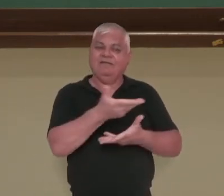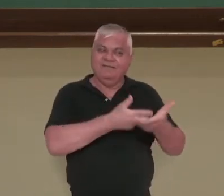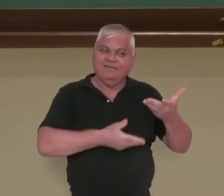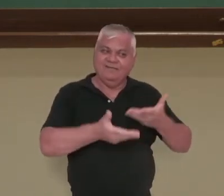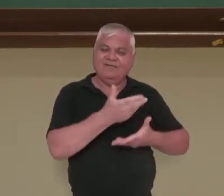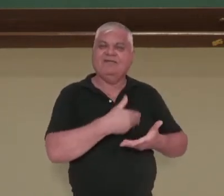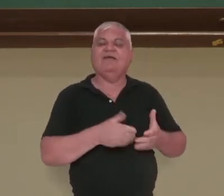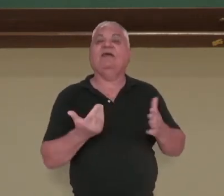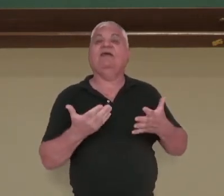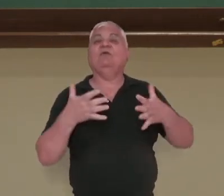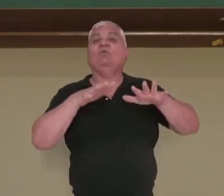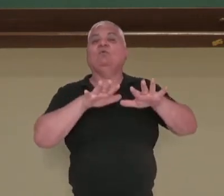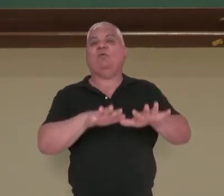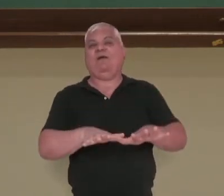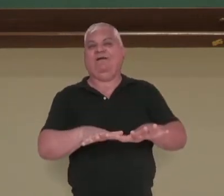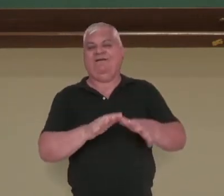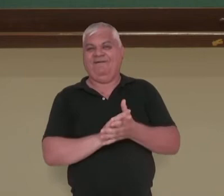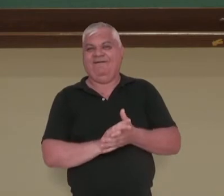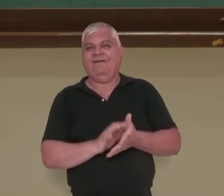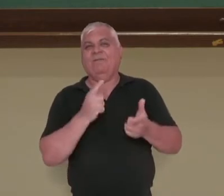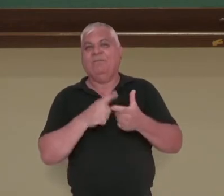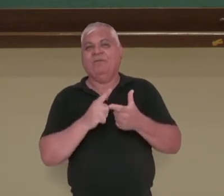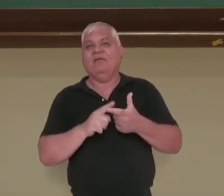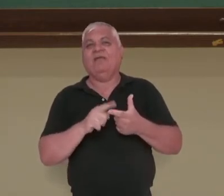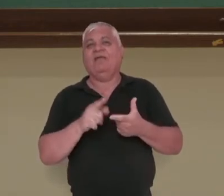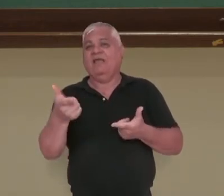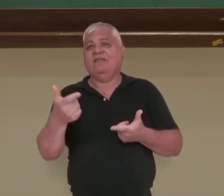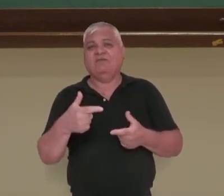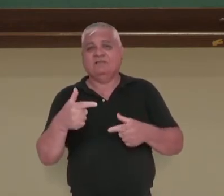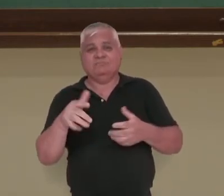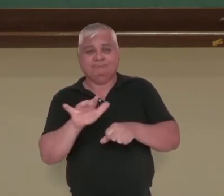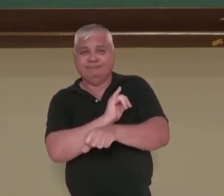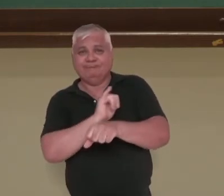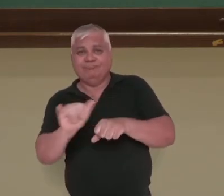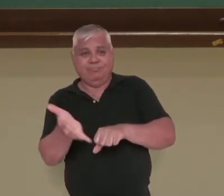ajuda a incluir alguns colegas que talvez não tenham tanta habilidade.